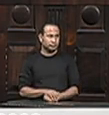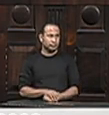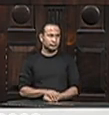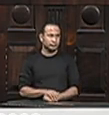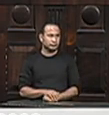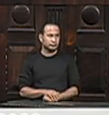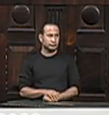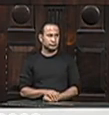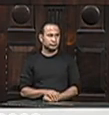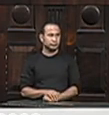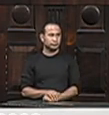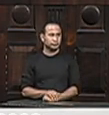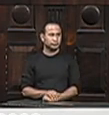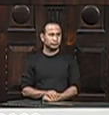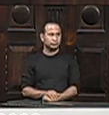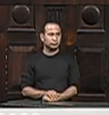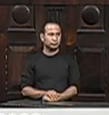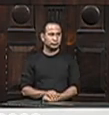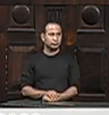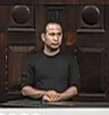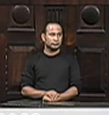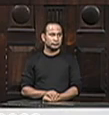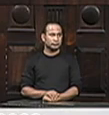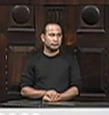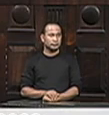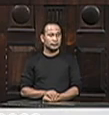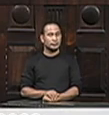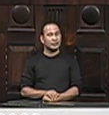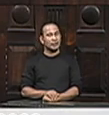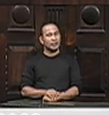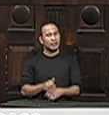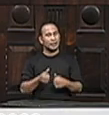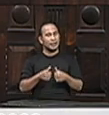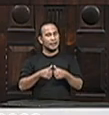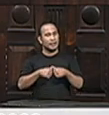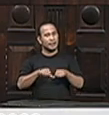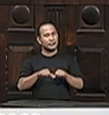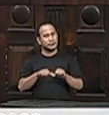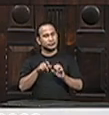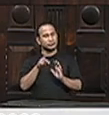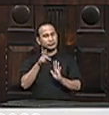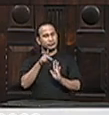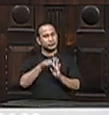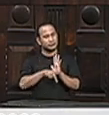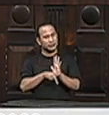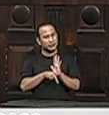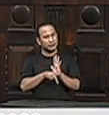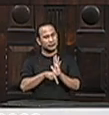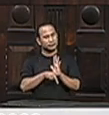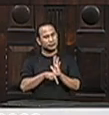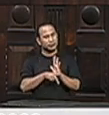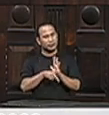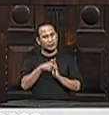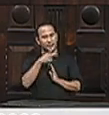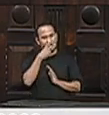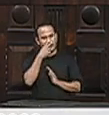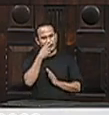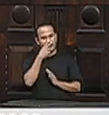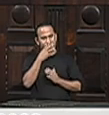mãos e também os empregadores para trabalhar da melhor